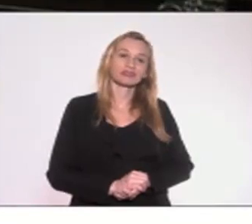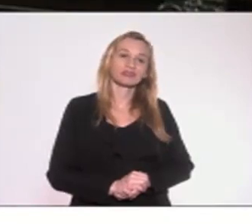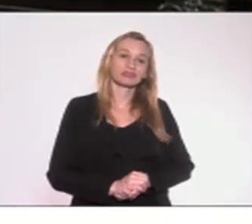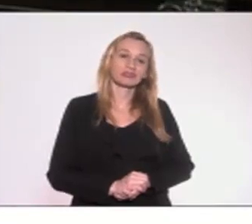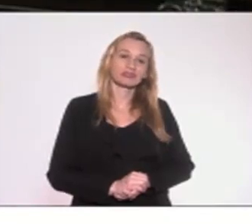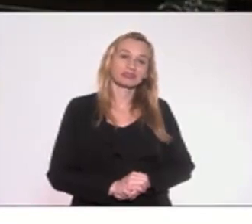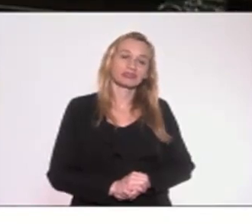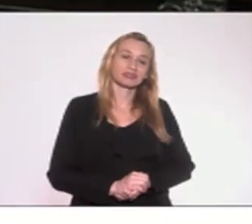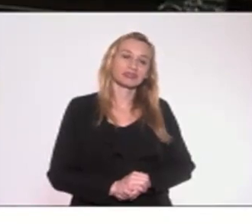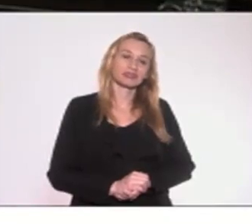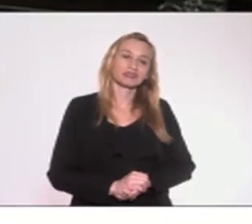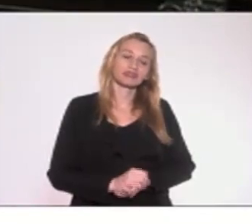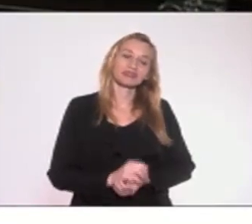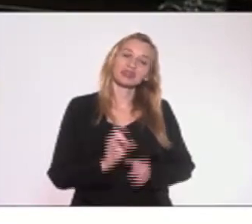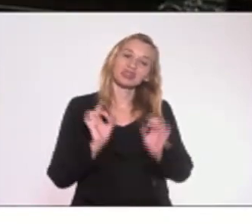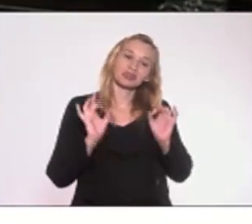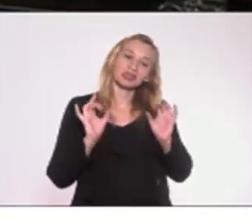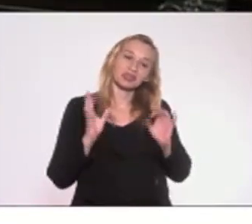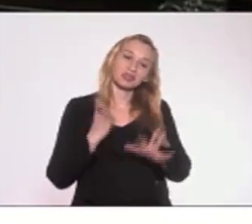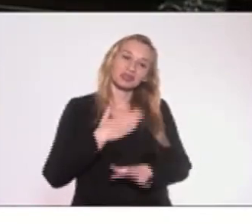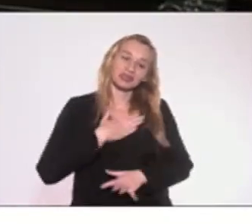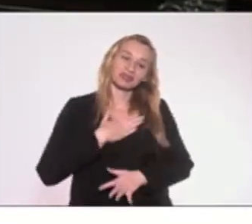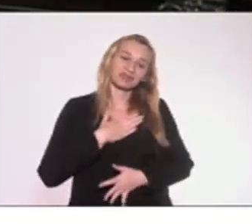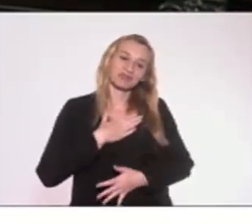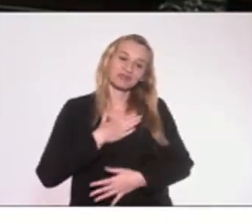A história é muito especial para mim.